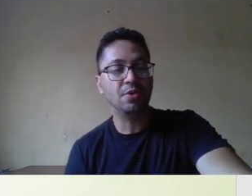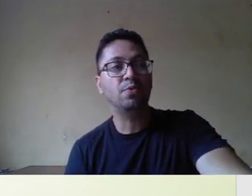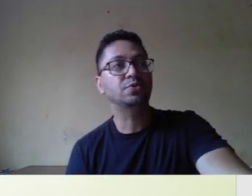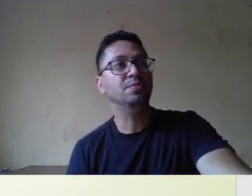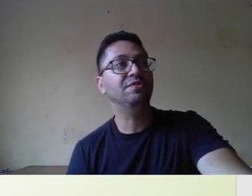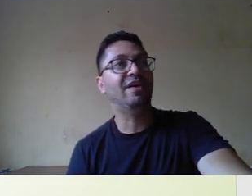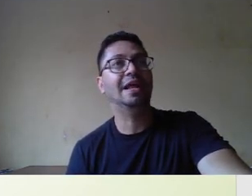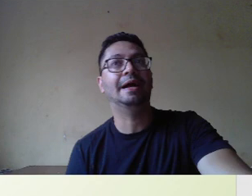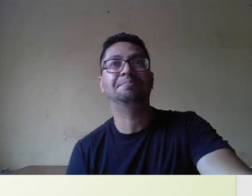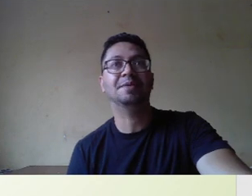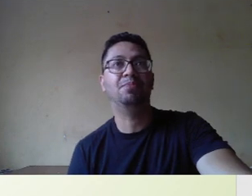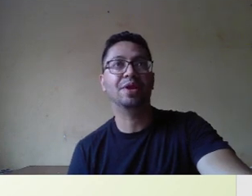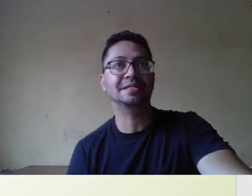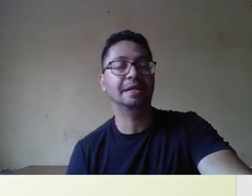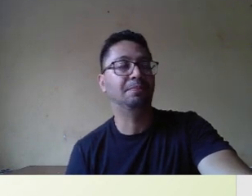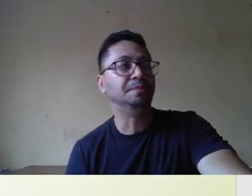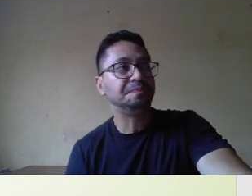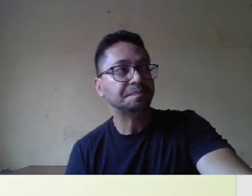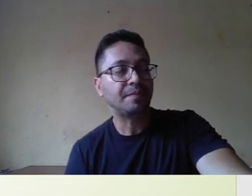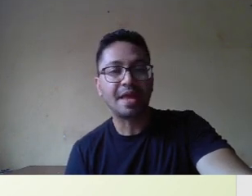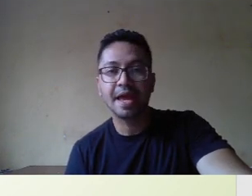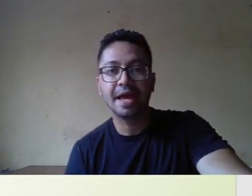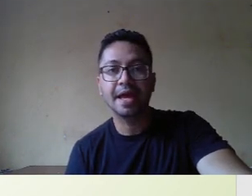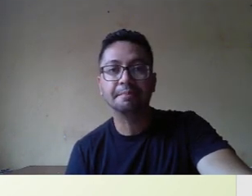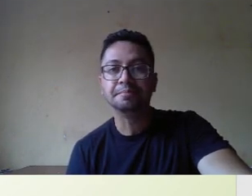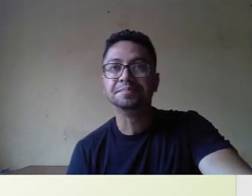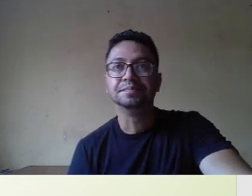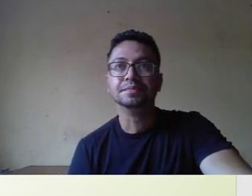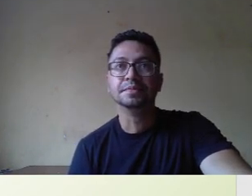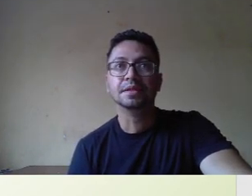a gente tem o costume de falar, por exemplo,